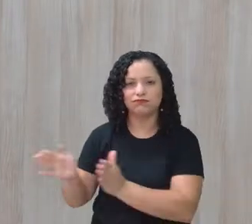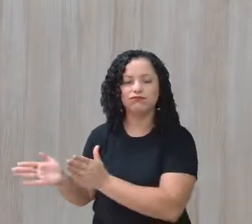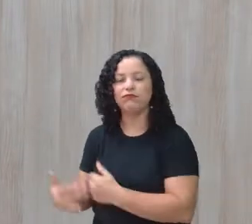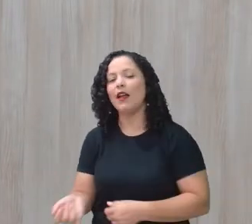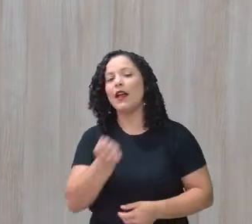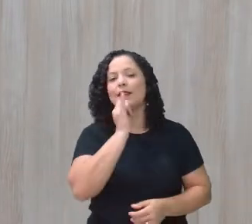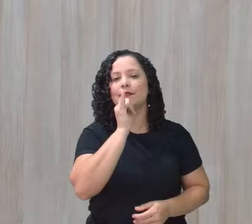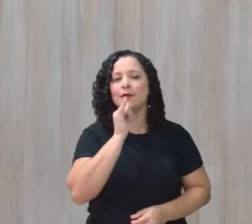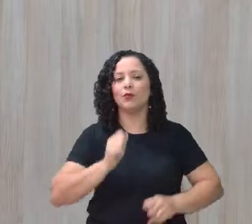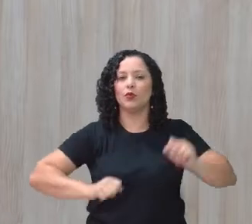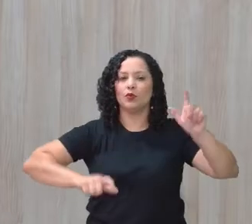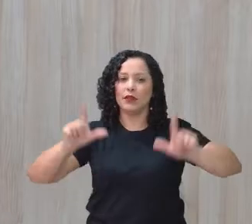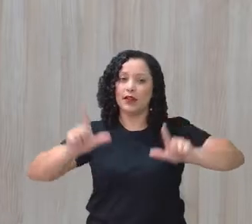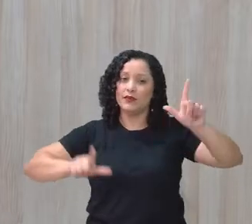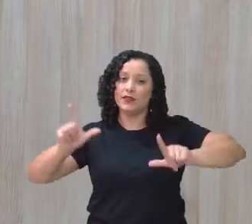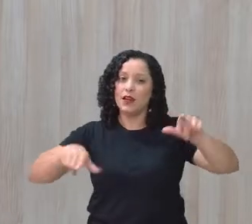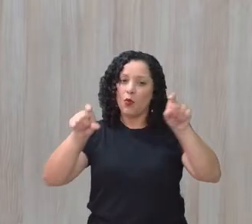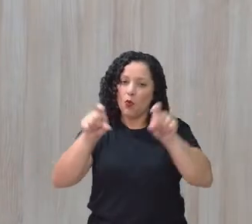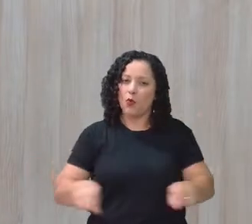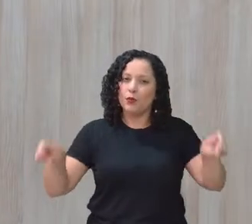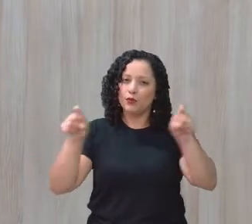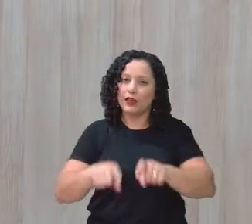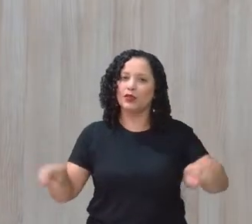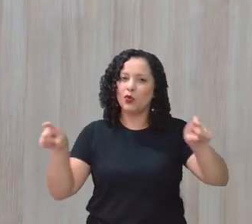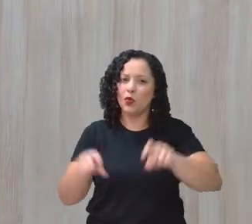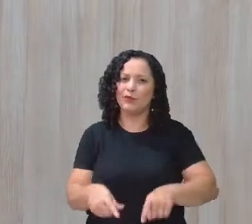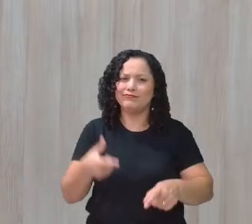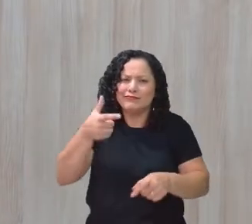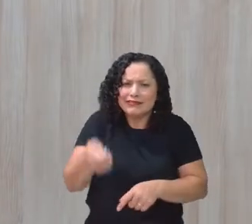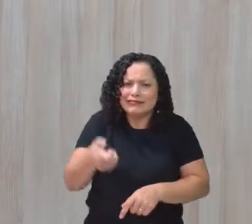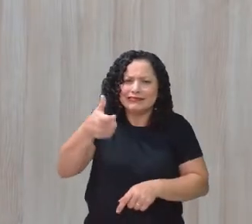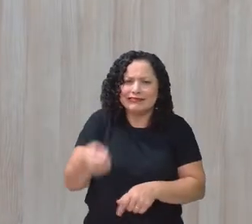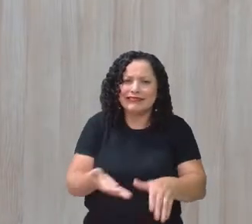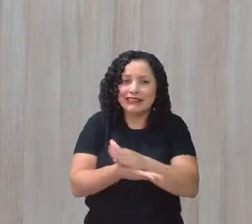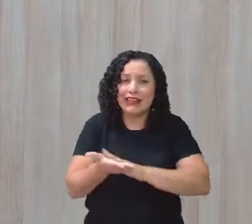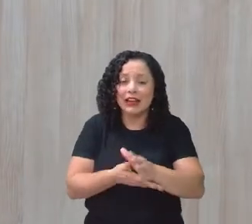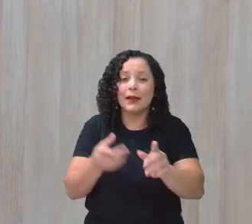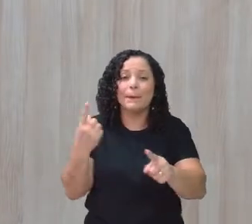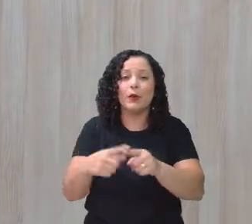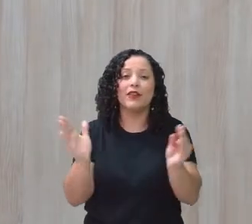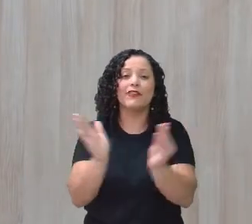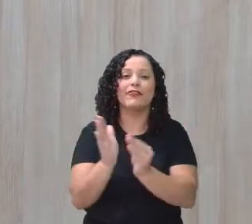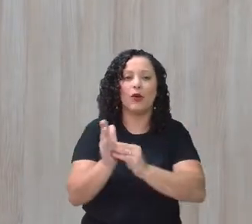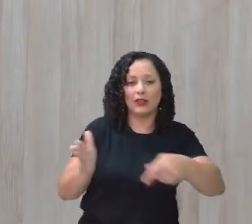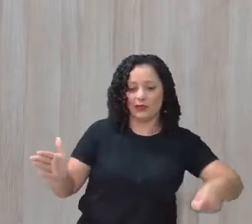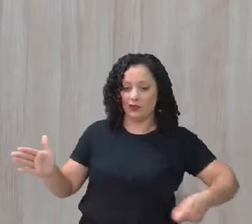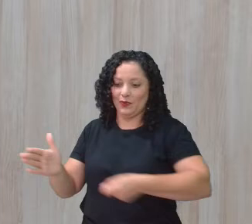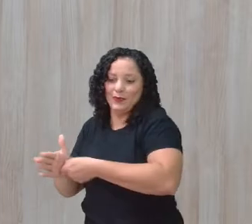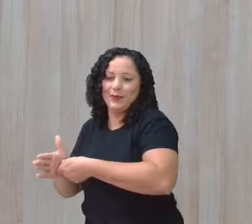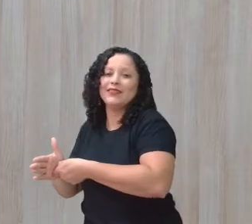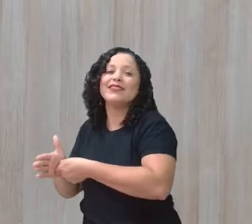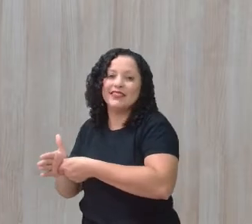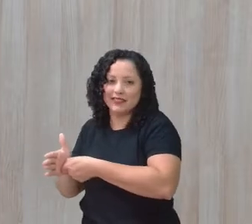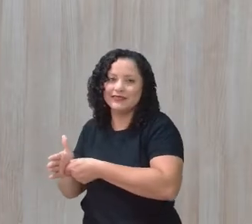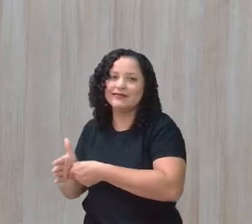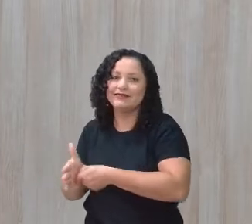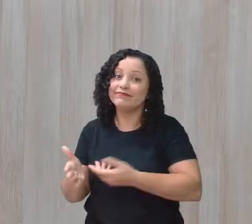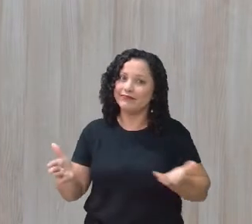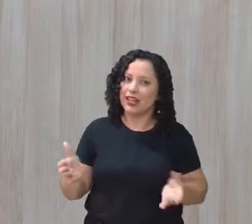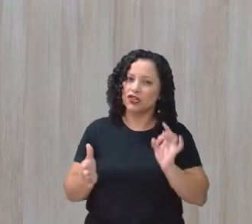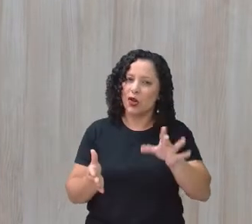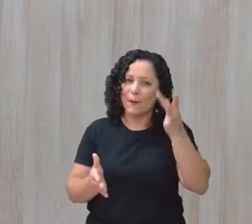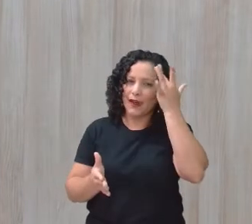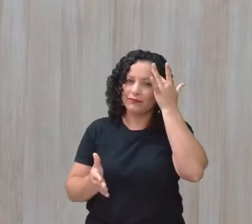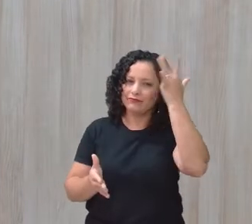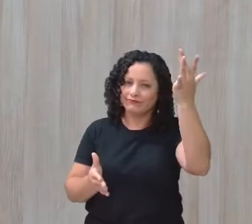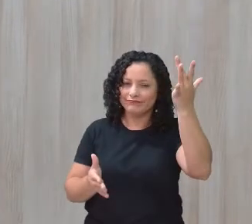computador, a televisão não liga, por quê? Porque está fora da tomada. Então não está ligado ao sistema de alimentação de energia, né? Só para você ter uma ideia